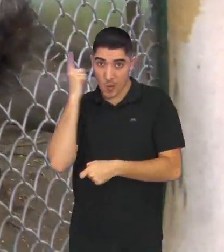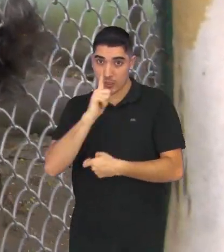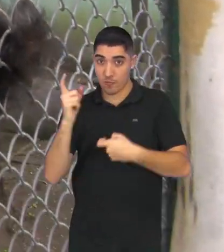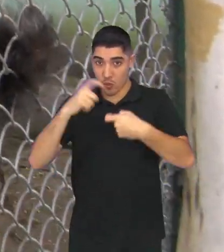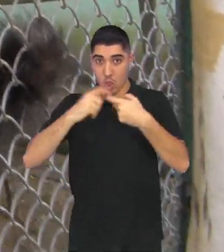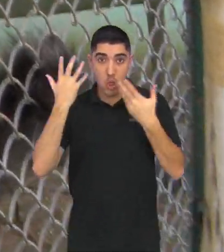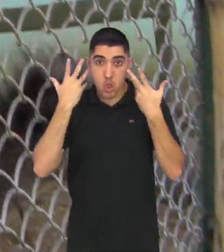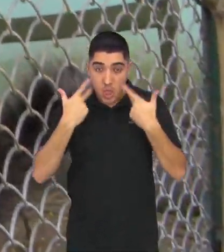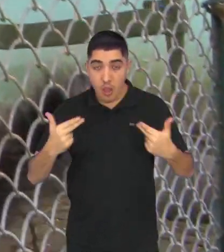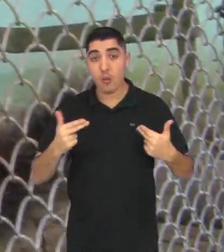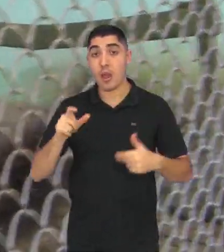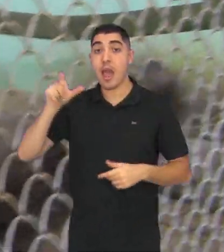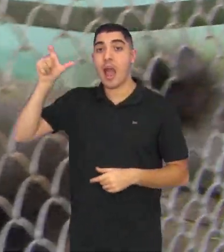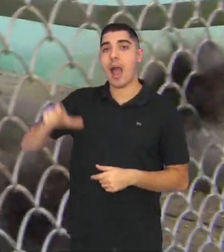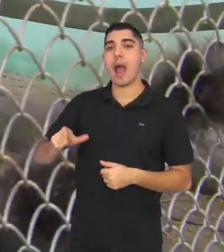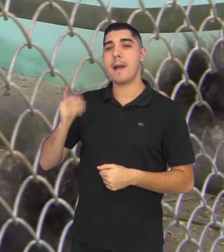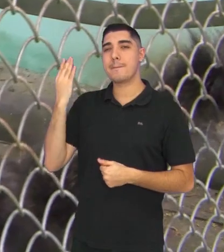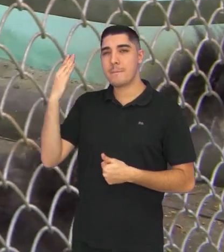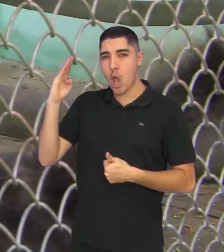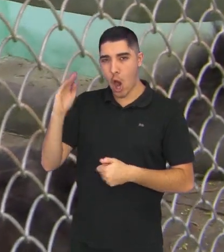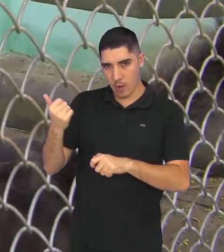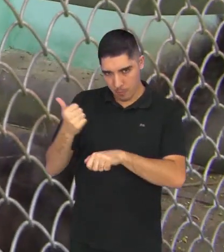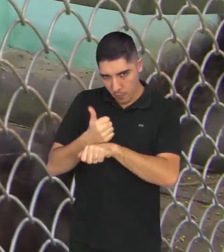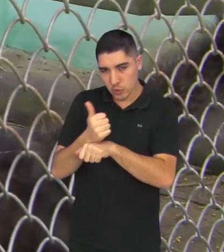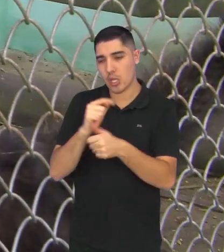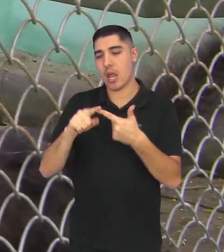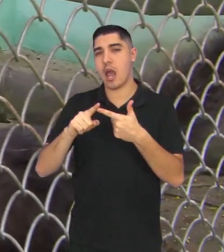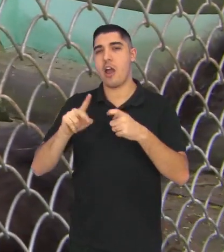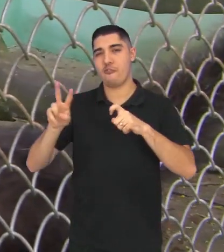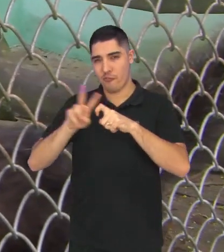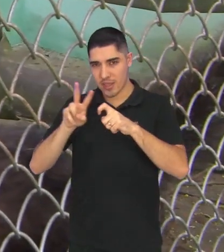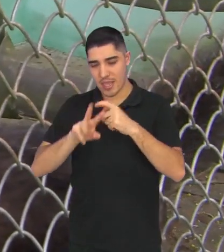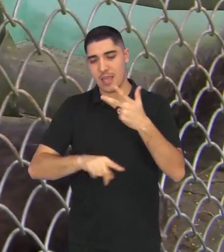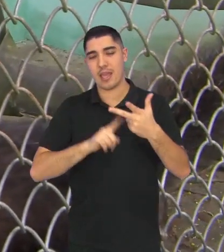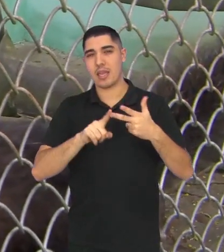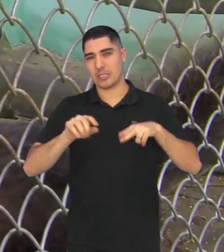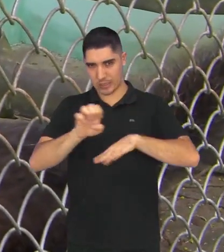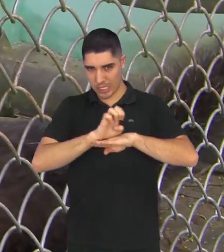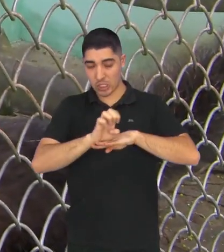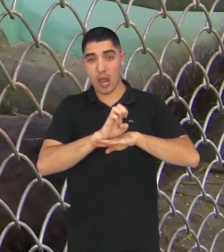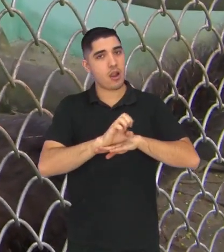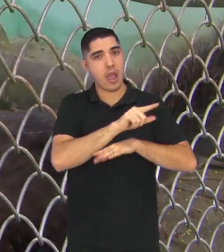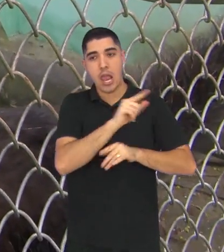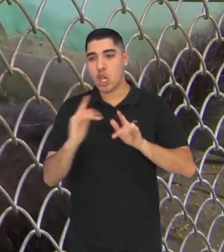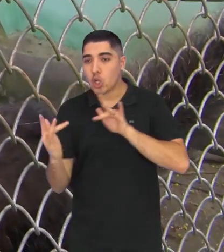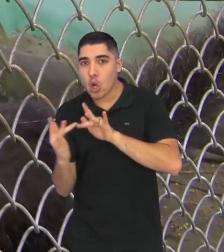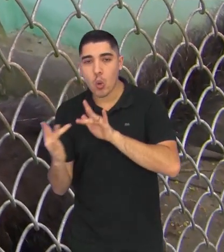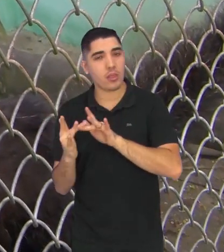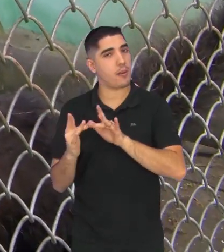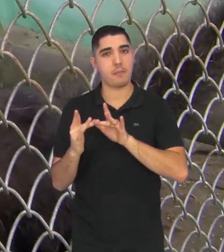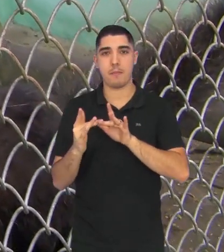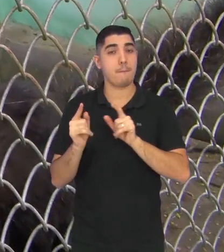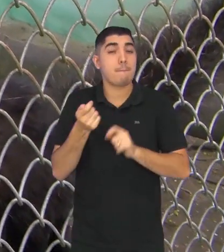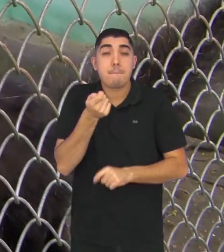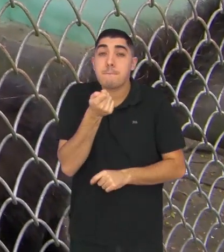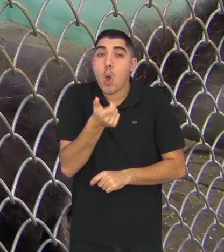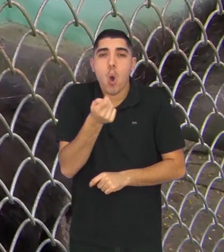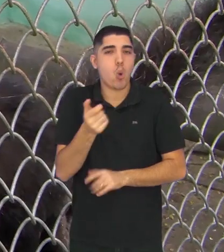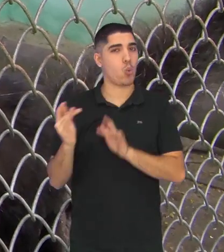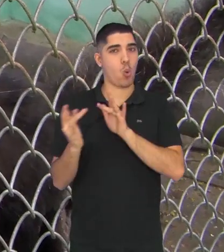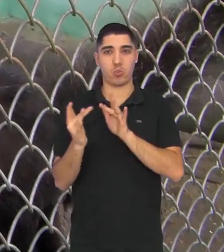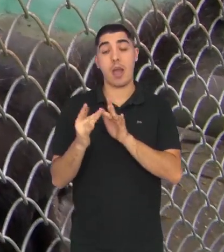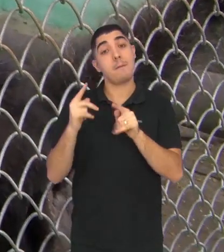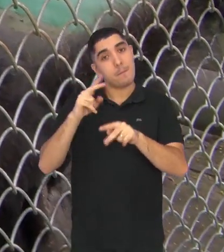sucesso, o contato da bióloga, da veterinária e dos estagiários com os animais são os menores possíveis. Por